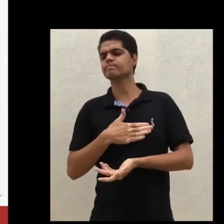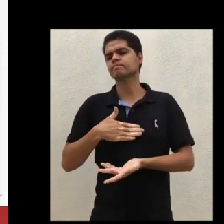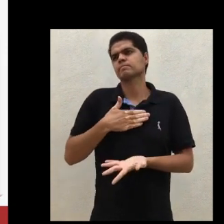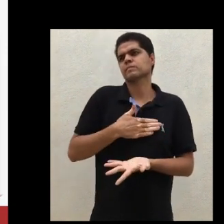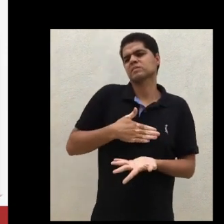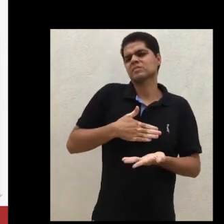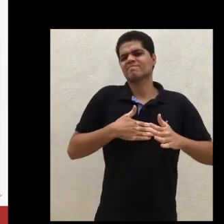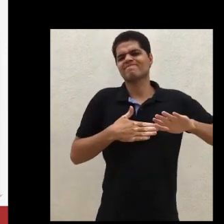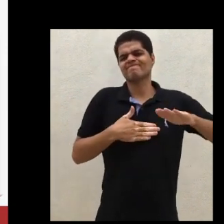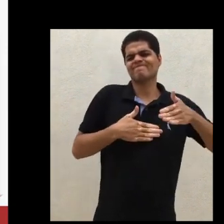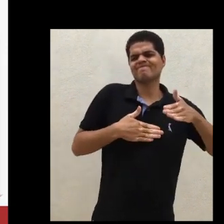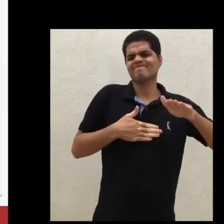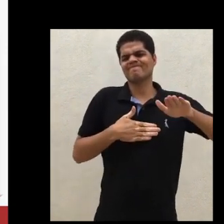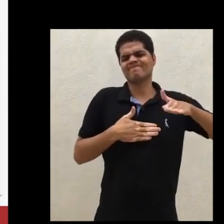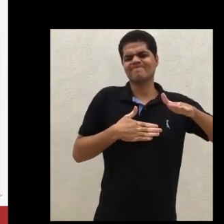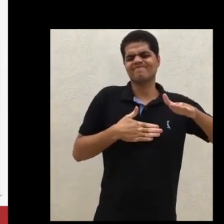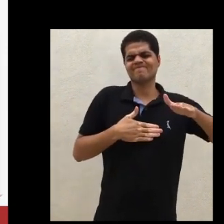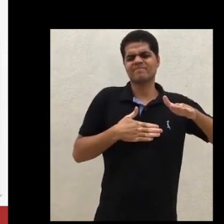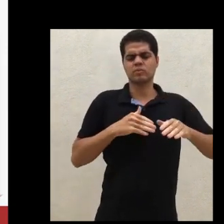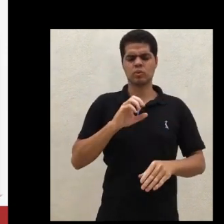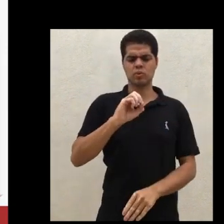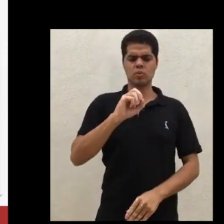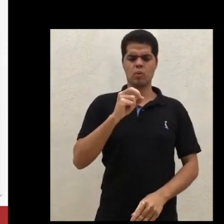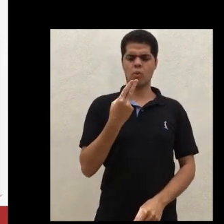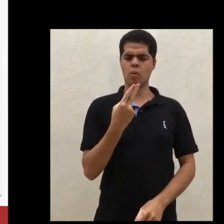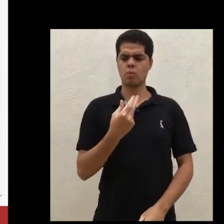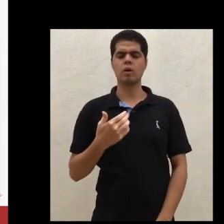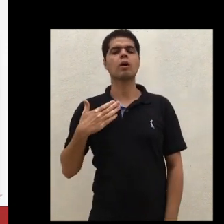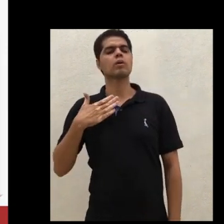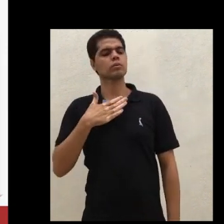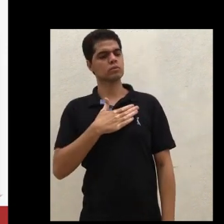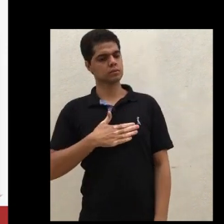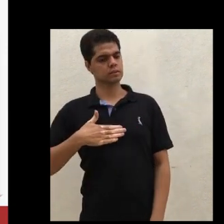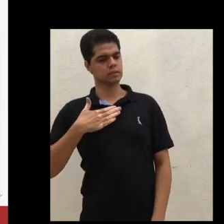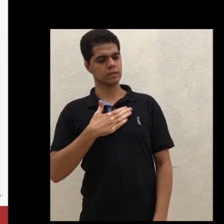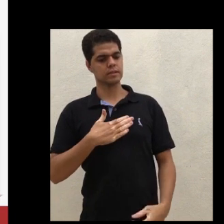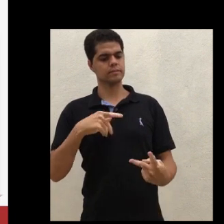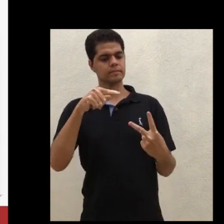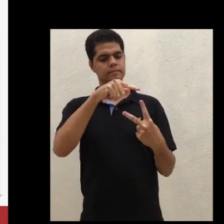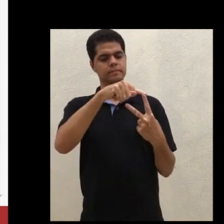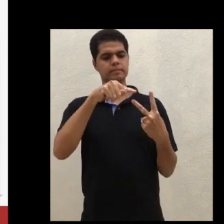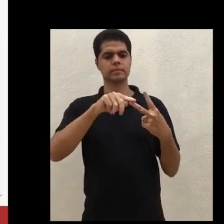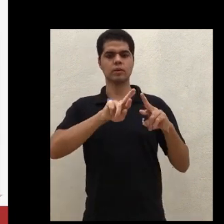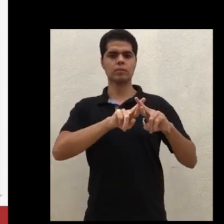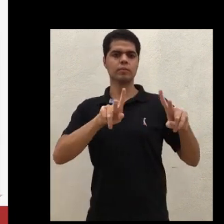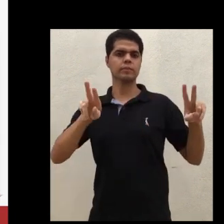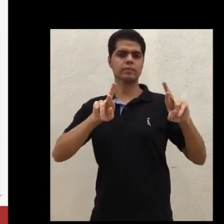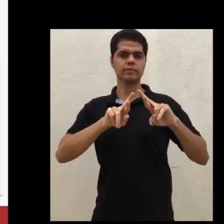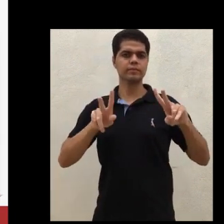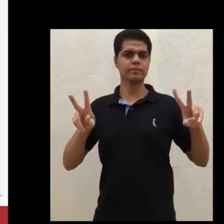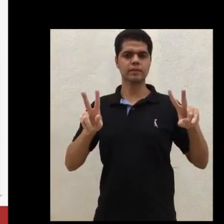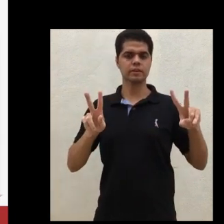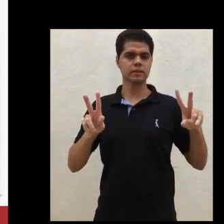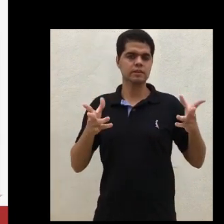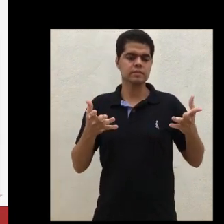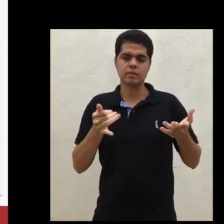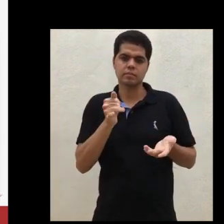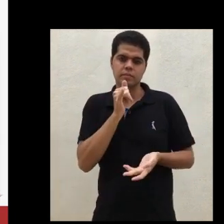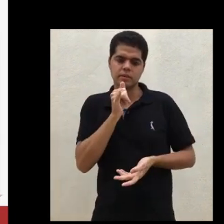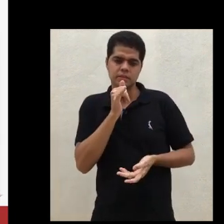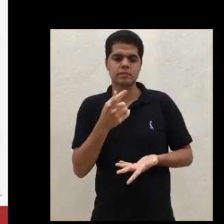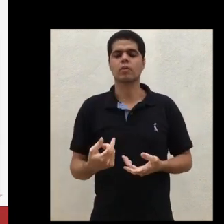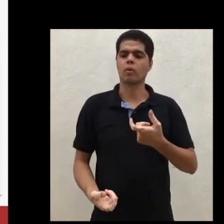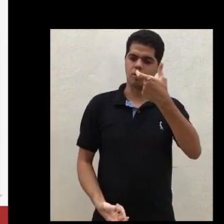falo gostei moderadamente ou gostei, isso existe uma certa subjetividade nisso.